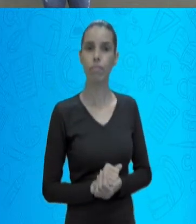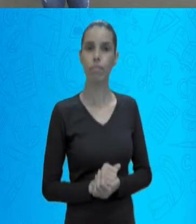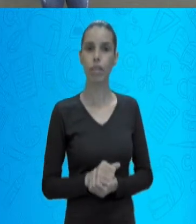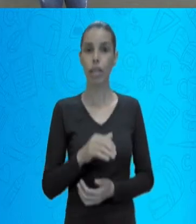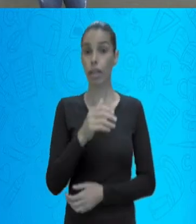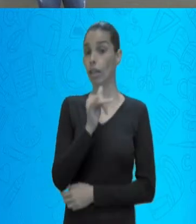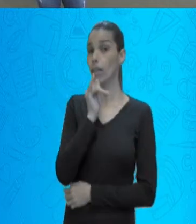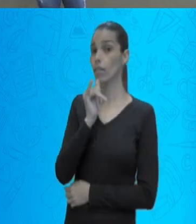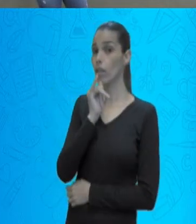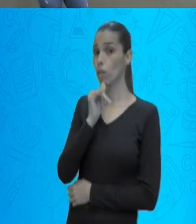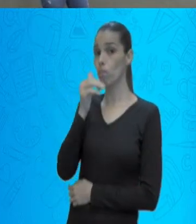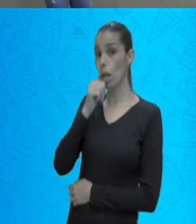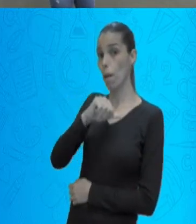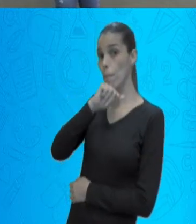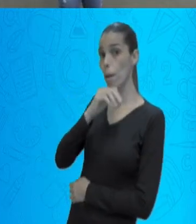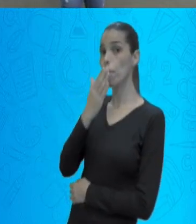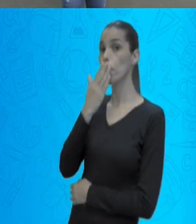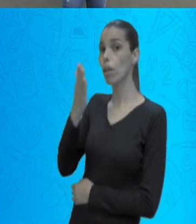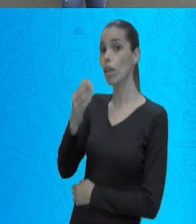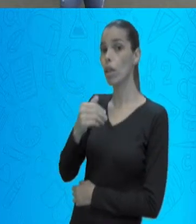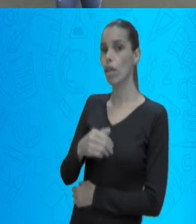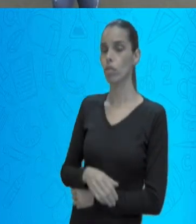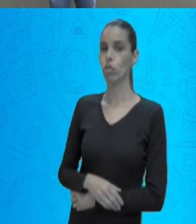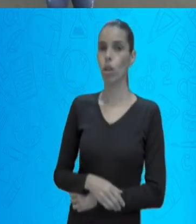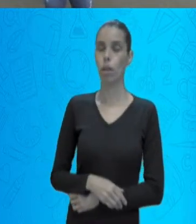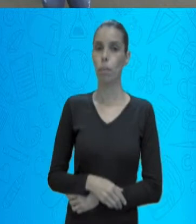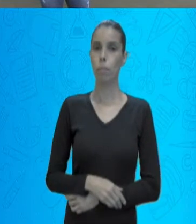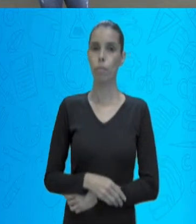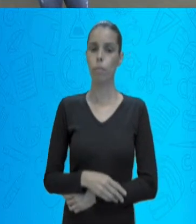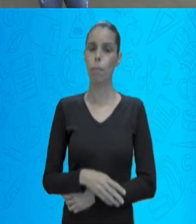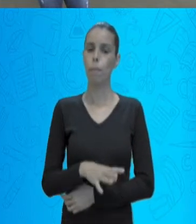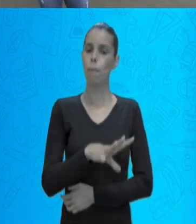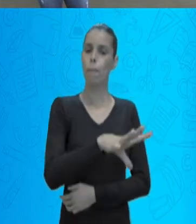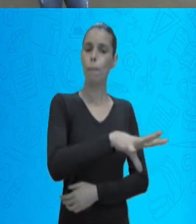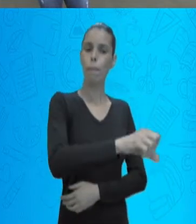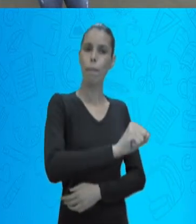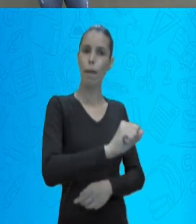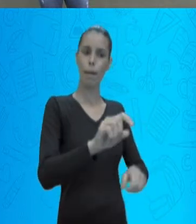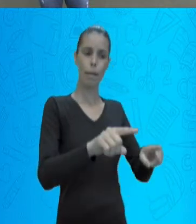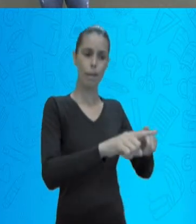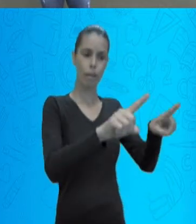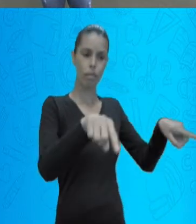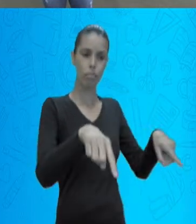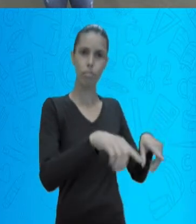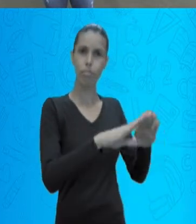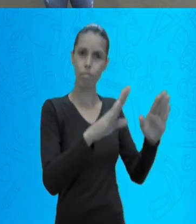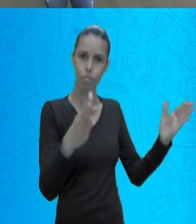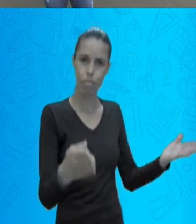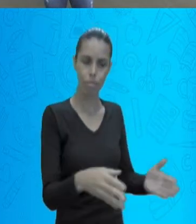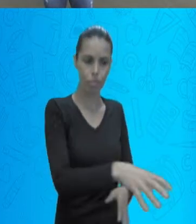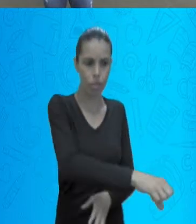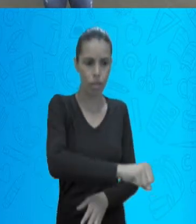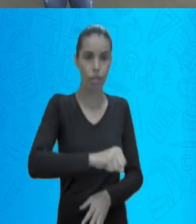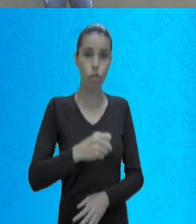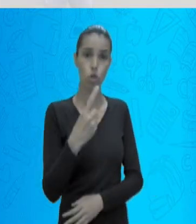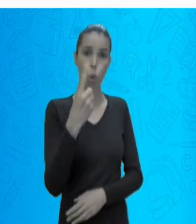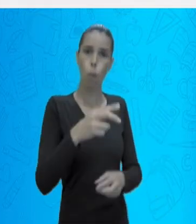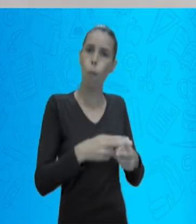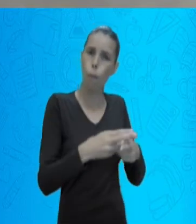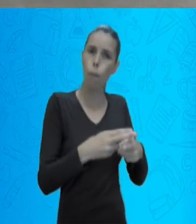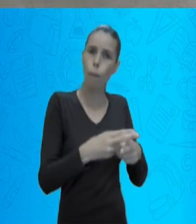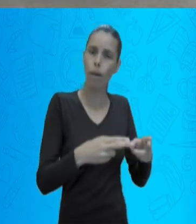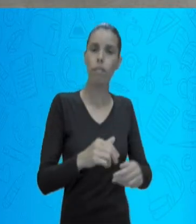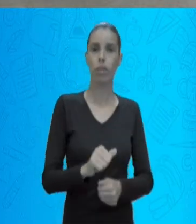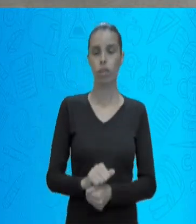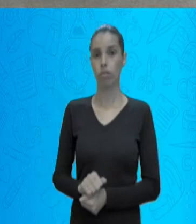3 facas na gaveta. Ele falou assim, mãe, só tem uma. Então, quer dizer, olha a diferença quando a gente usa a vírgula ou